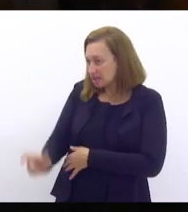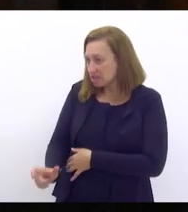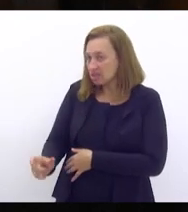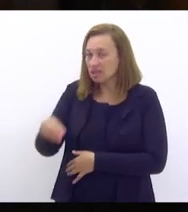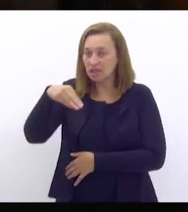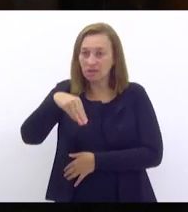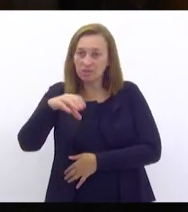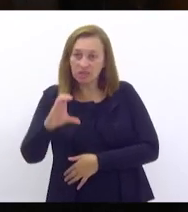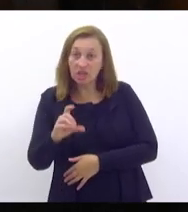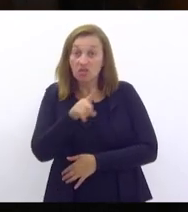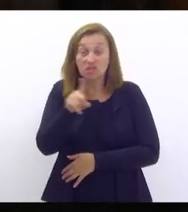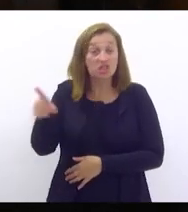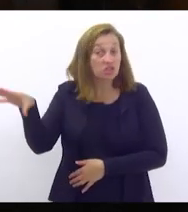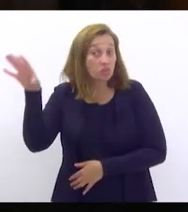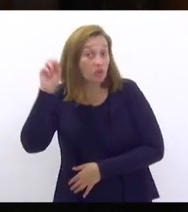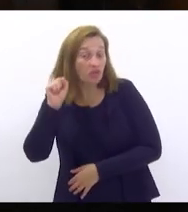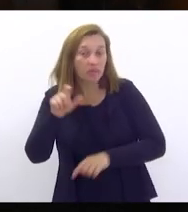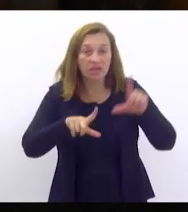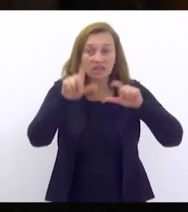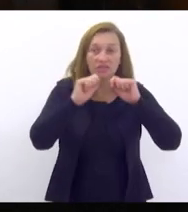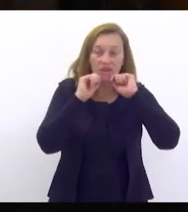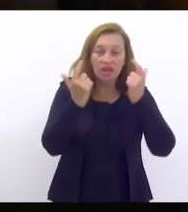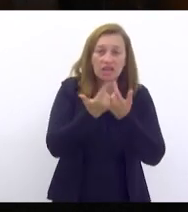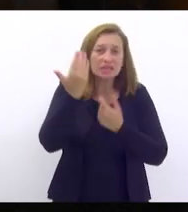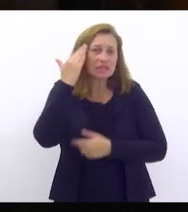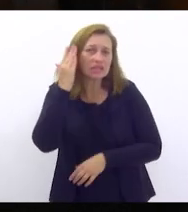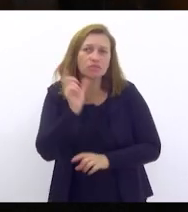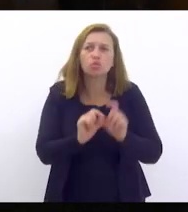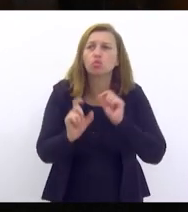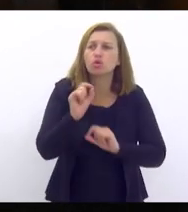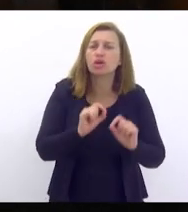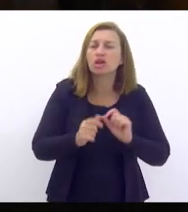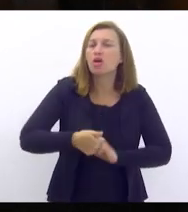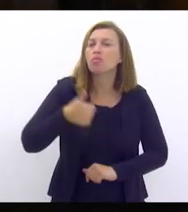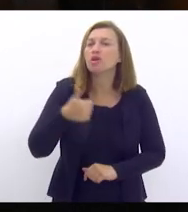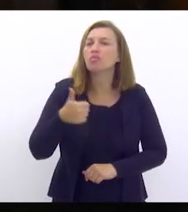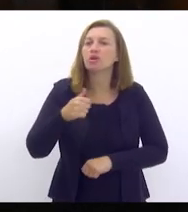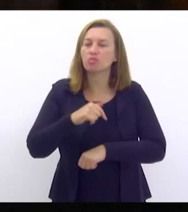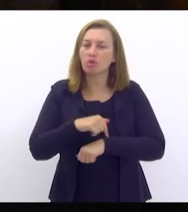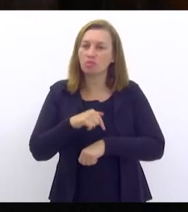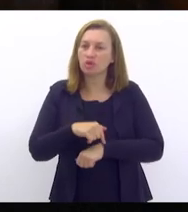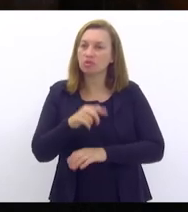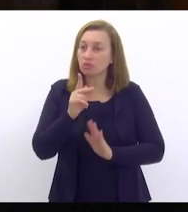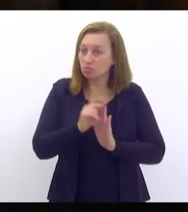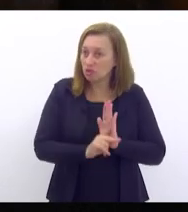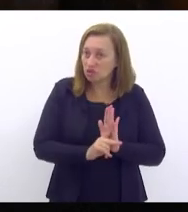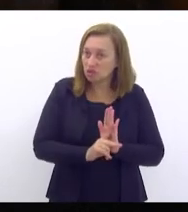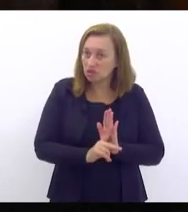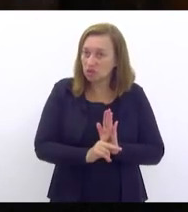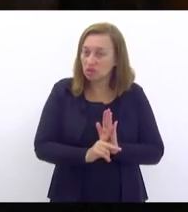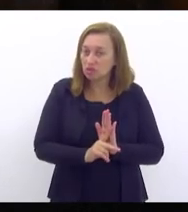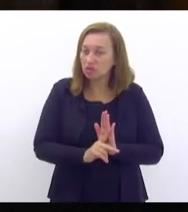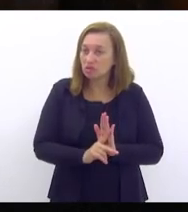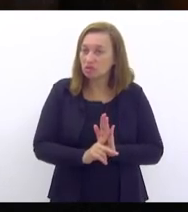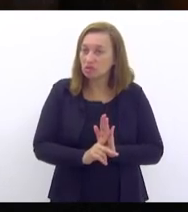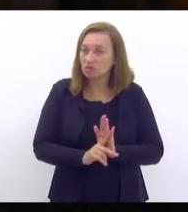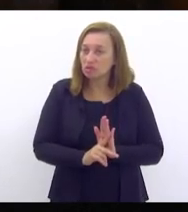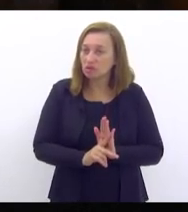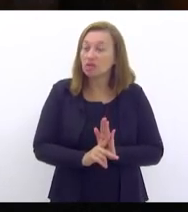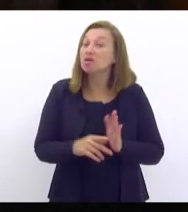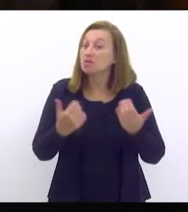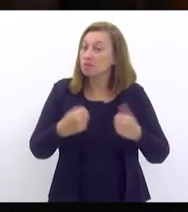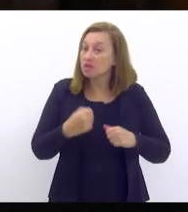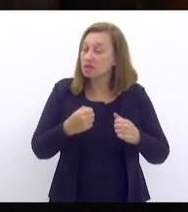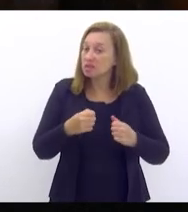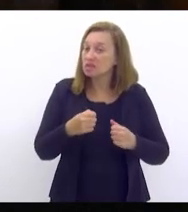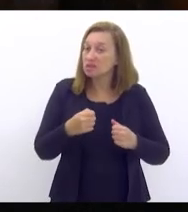TV Alerge, tem que ter um entendimento que esse primeiro momento aqui do projeto é uma tramitação e a gente precisa